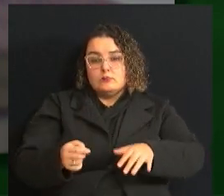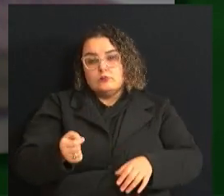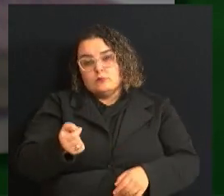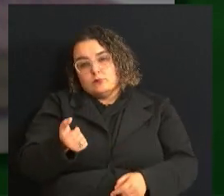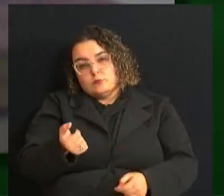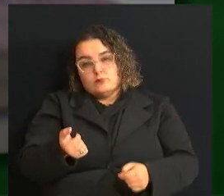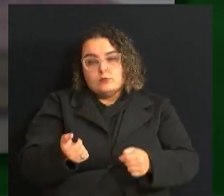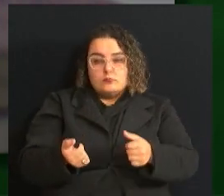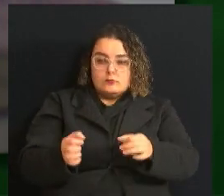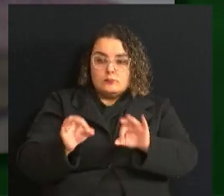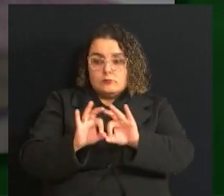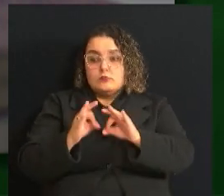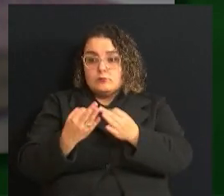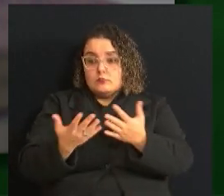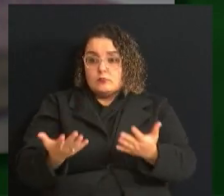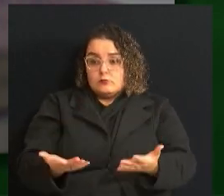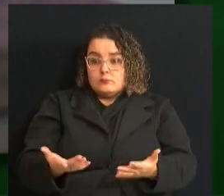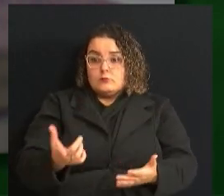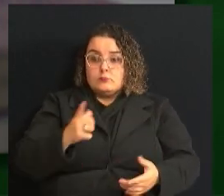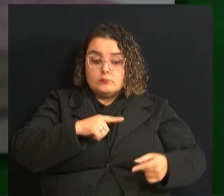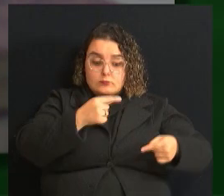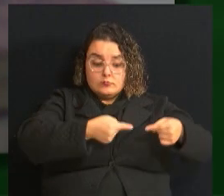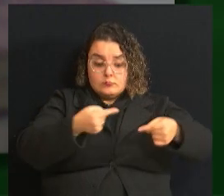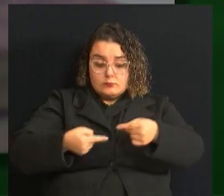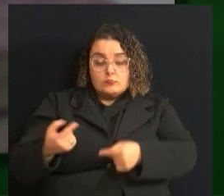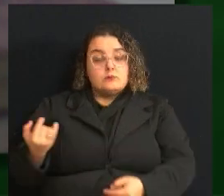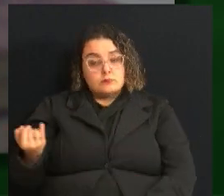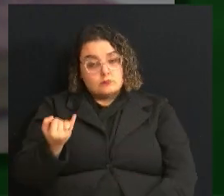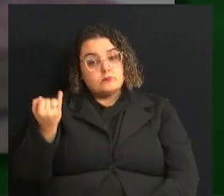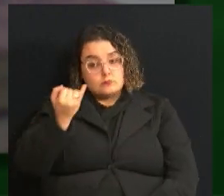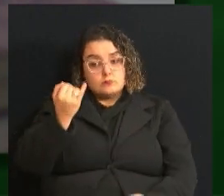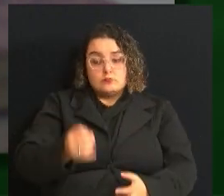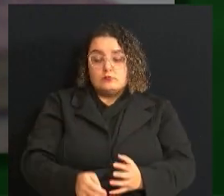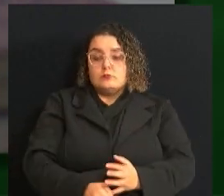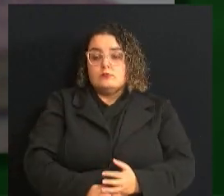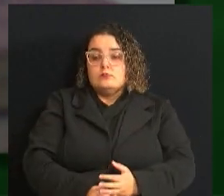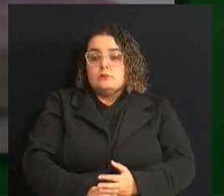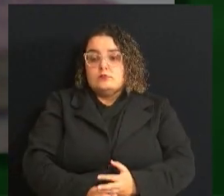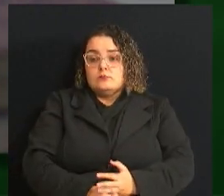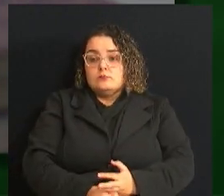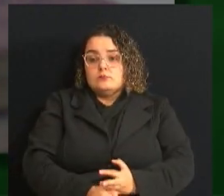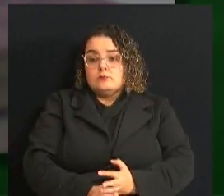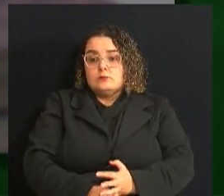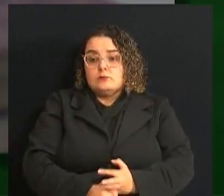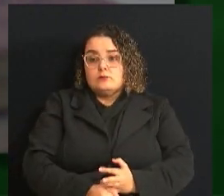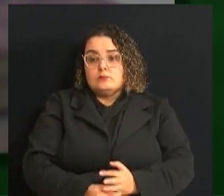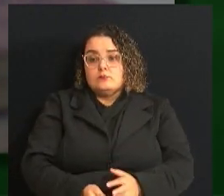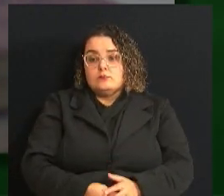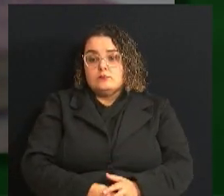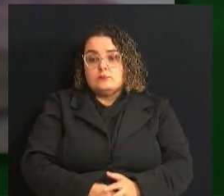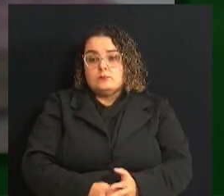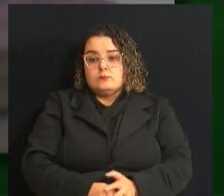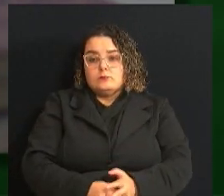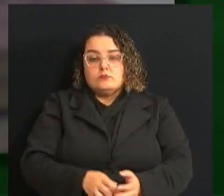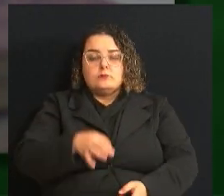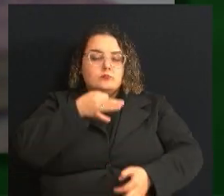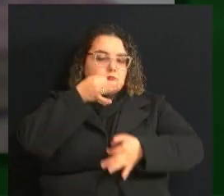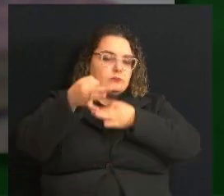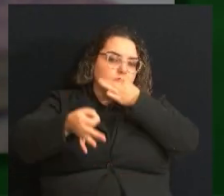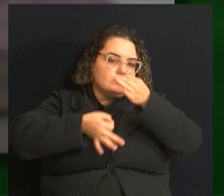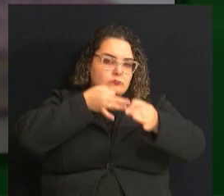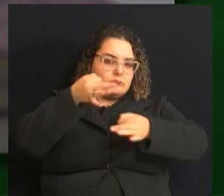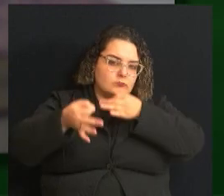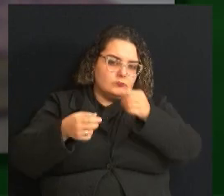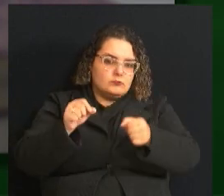famílias e que trazia um debate muito interessante em relação as críticas que eram feitas à